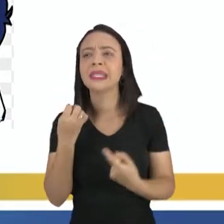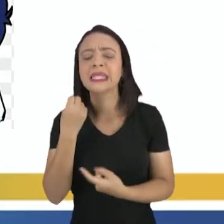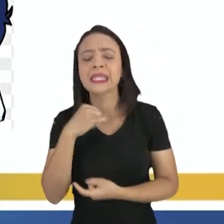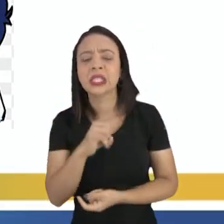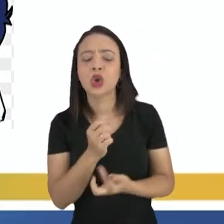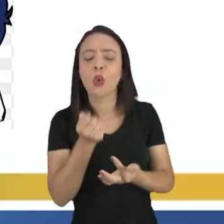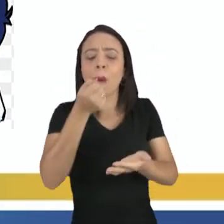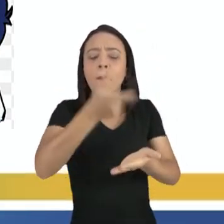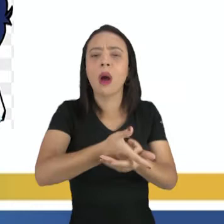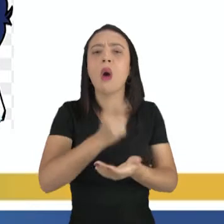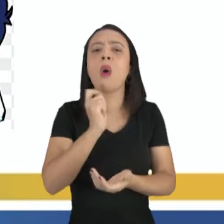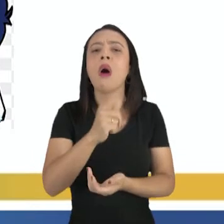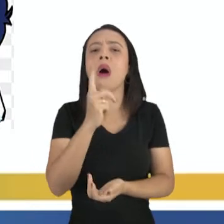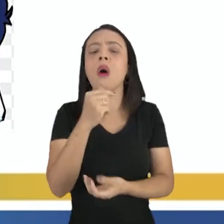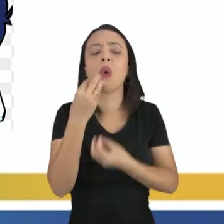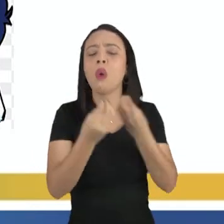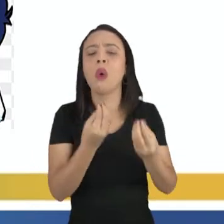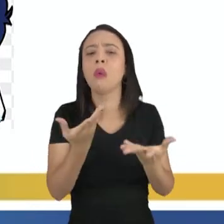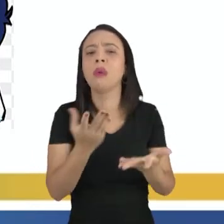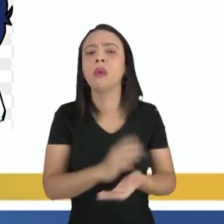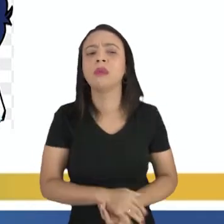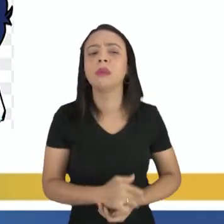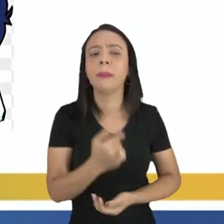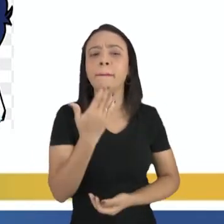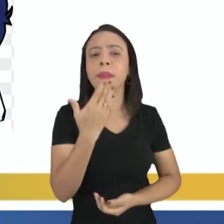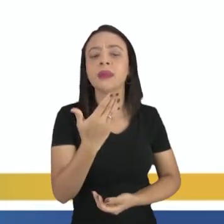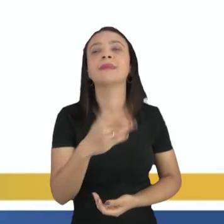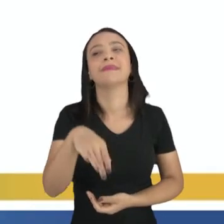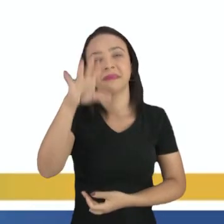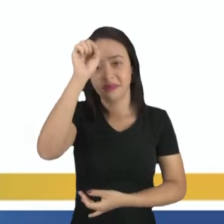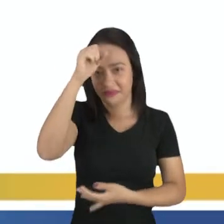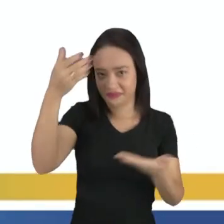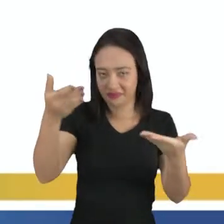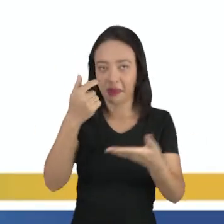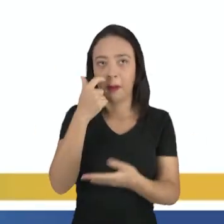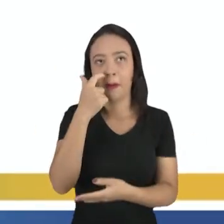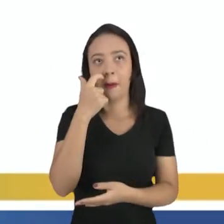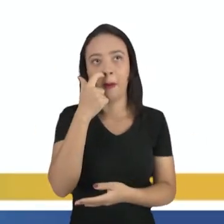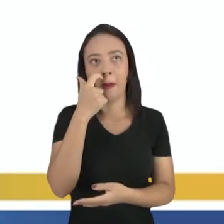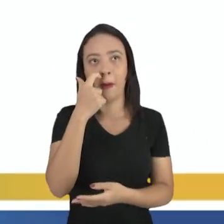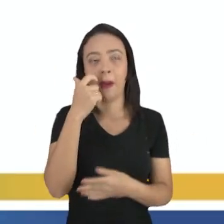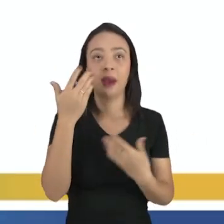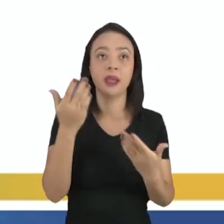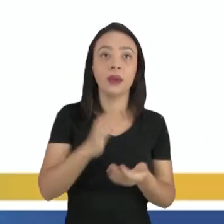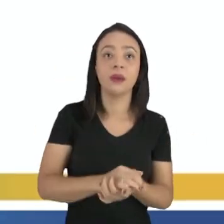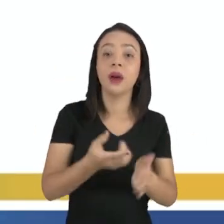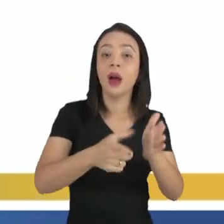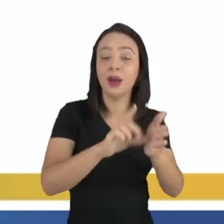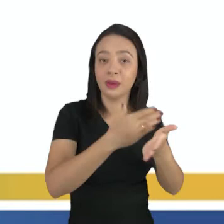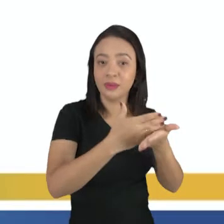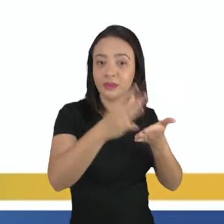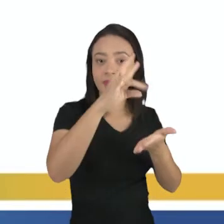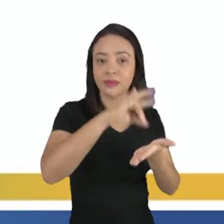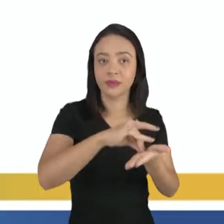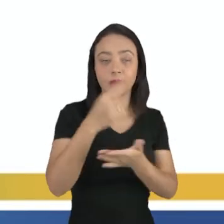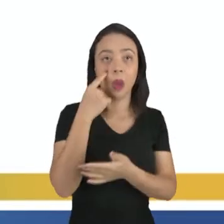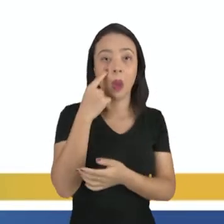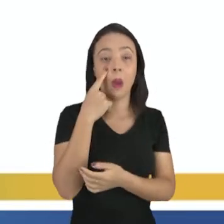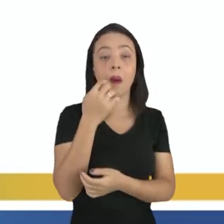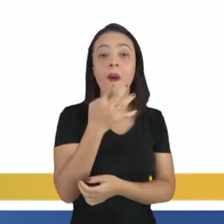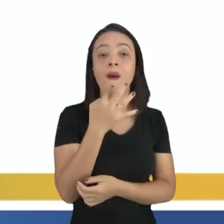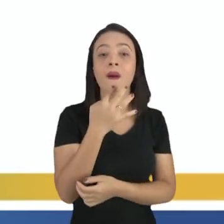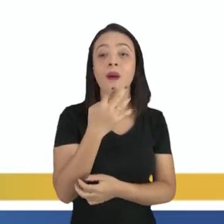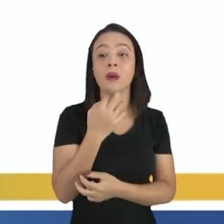comprar lá a água, como é que eu vou pedir? A gente vai já aprender, ok? Antes da gente passar para essa parte, vamos ver alguns